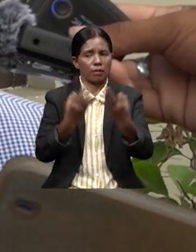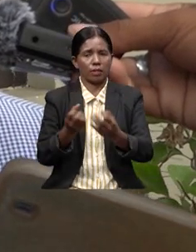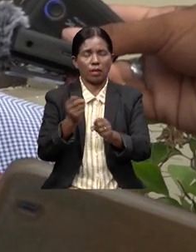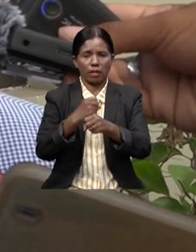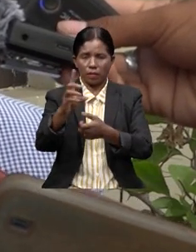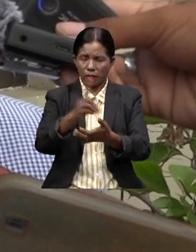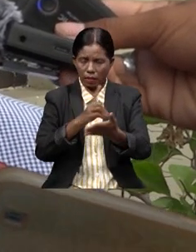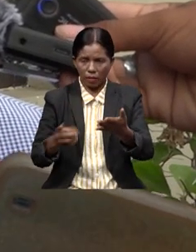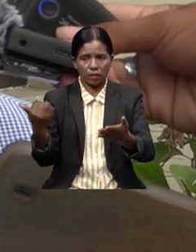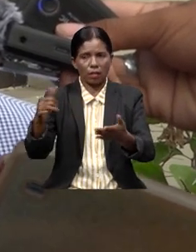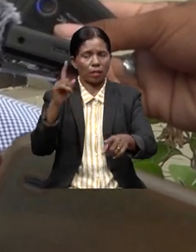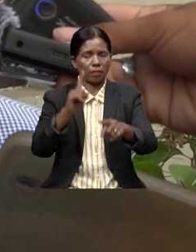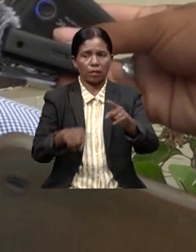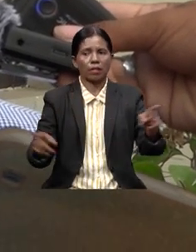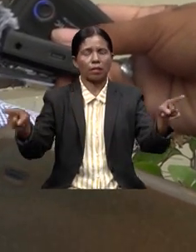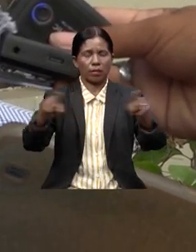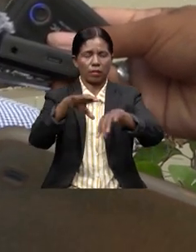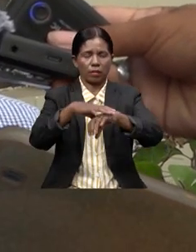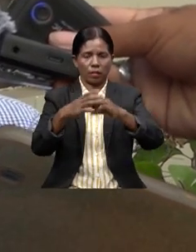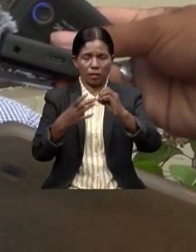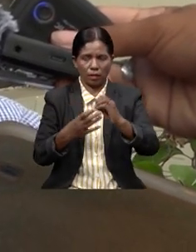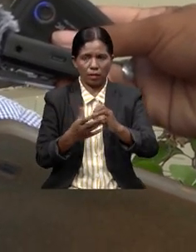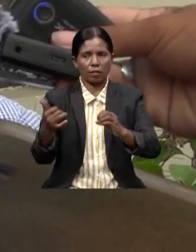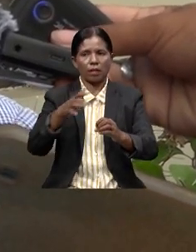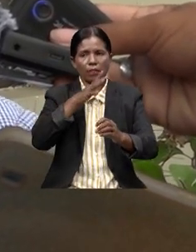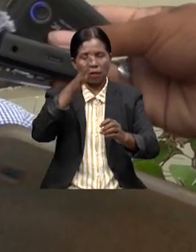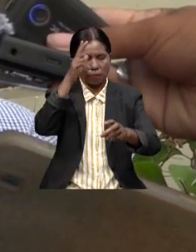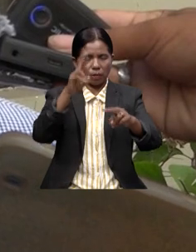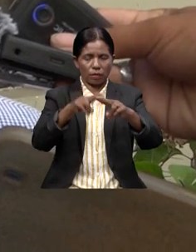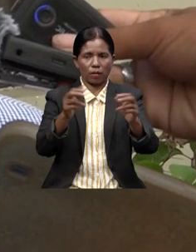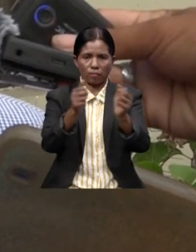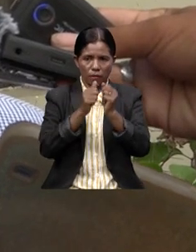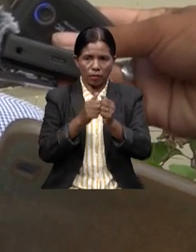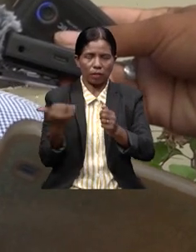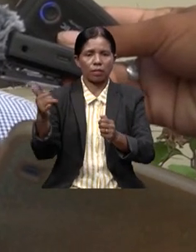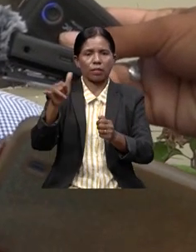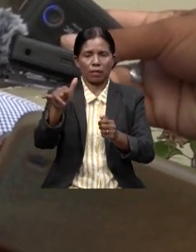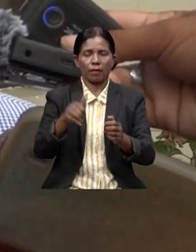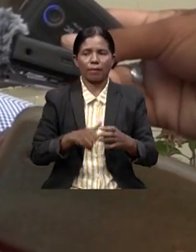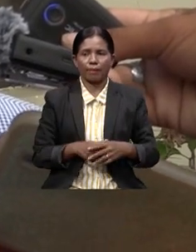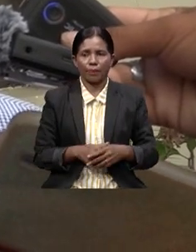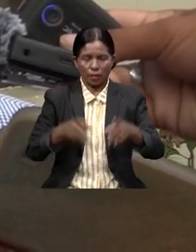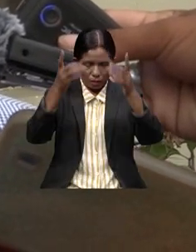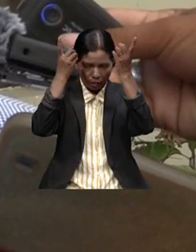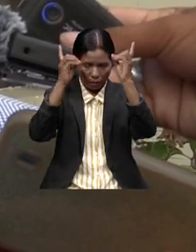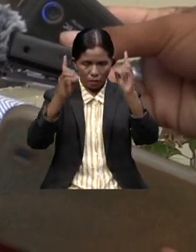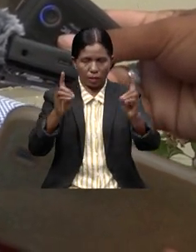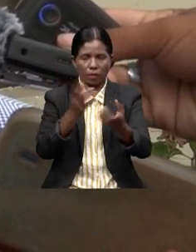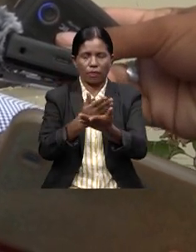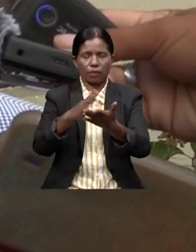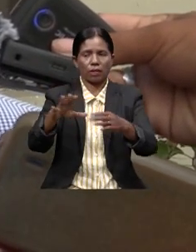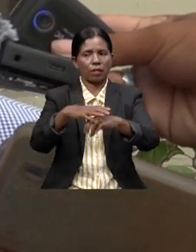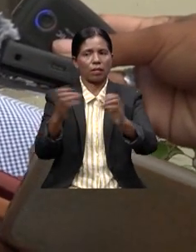diskrimina sira atu labele sai na embarai. Por exemplo, sir ina naman tur hamutu mai be sira decide atu faherai mai